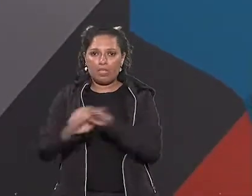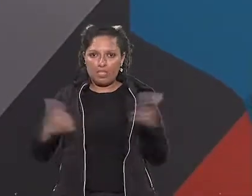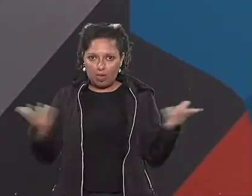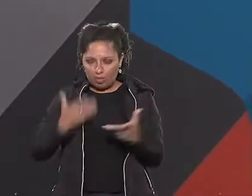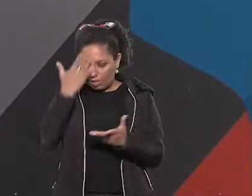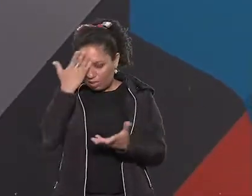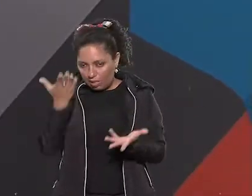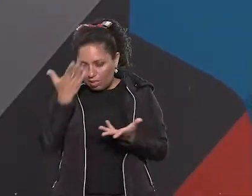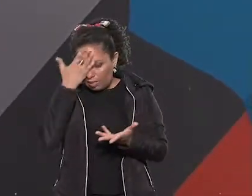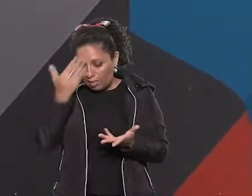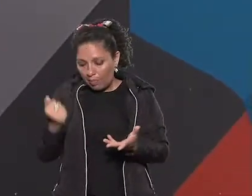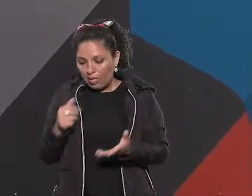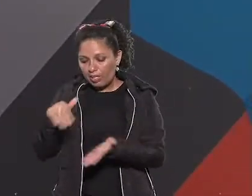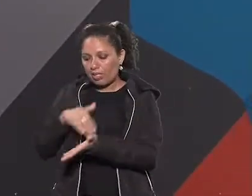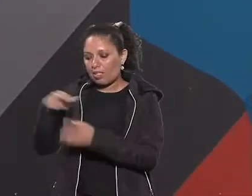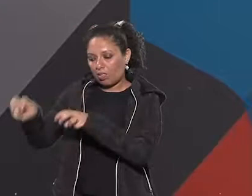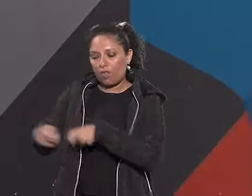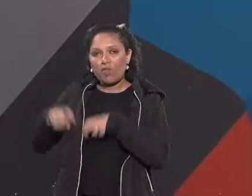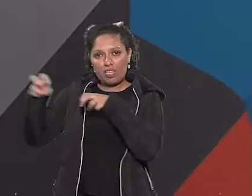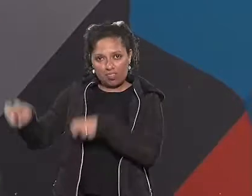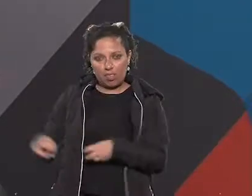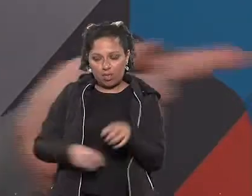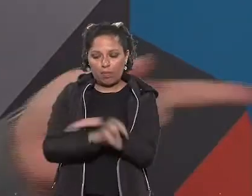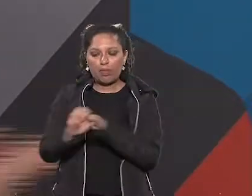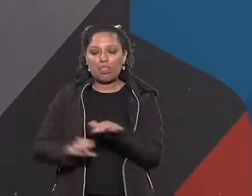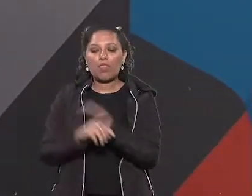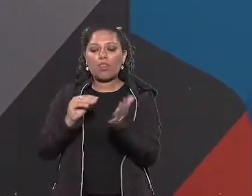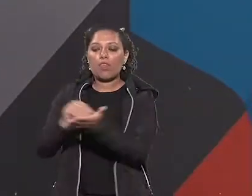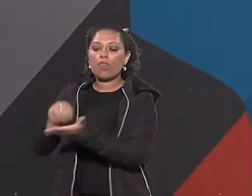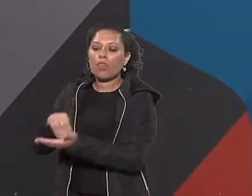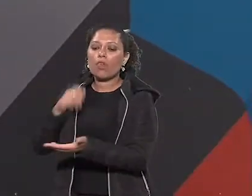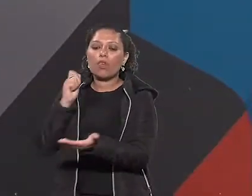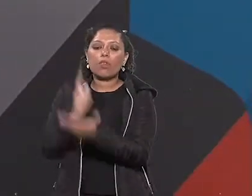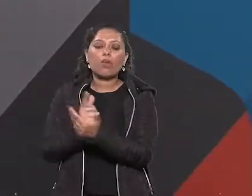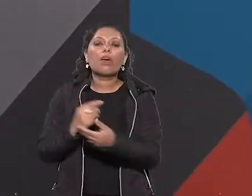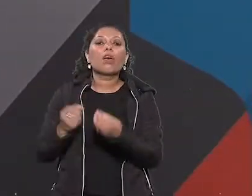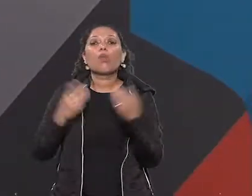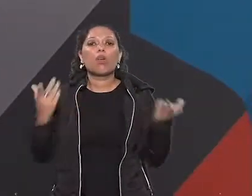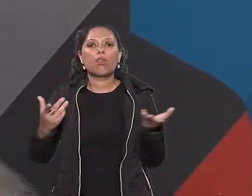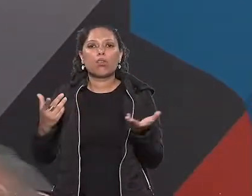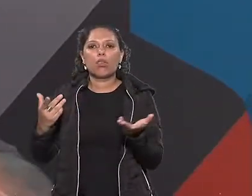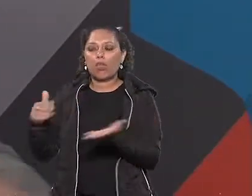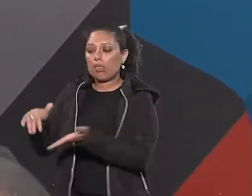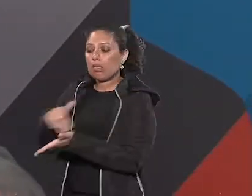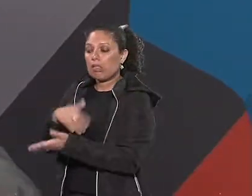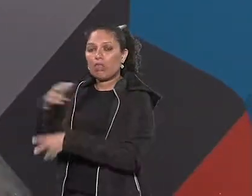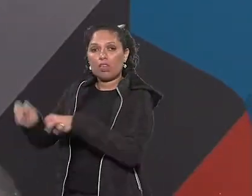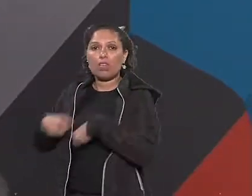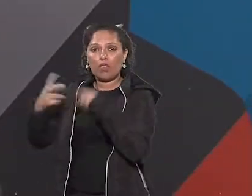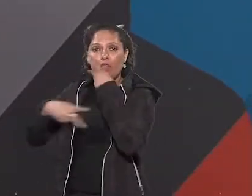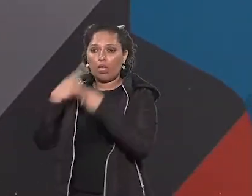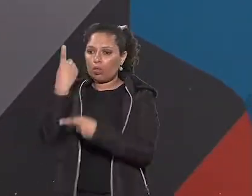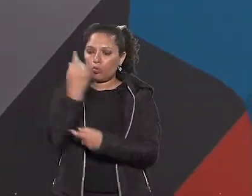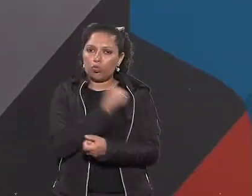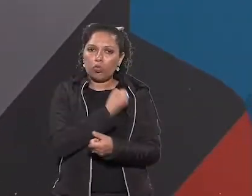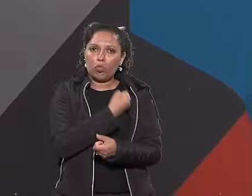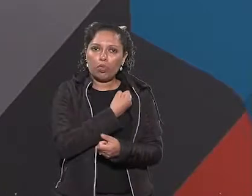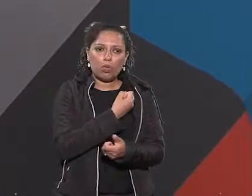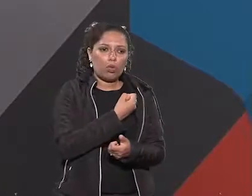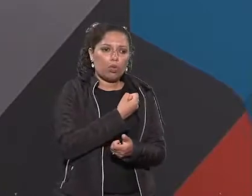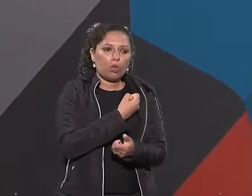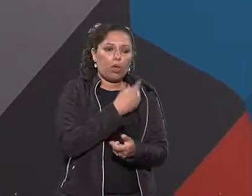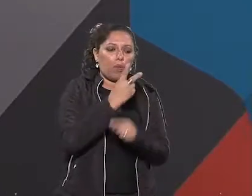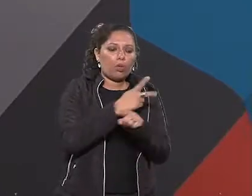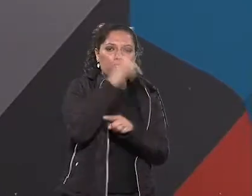ativa, perguntar à Fazenda, ele vai te dar um número, a Procuradoria vai dar outro. Então tinha que ter um sistema